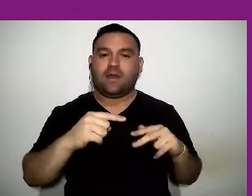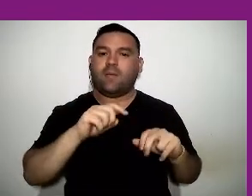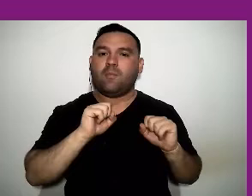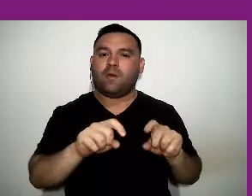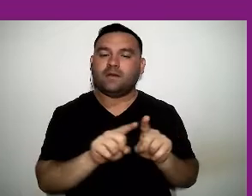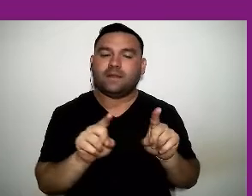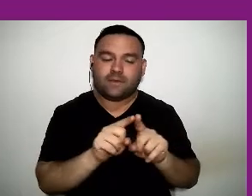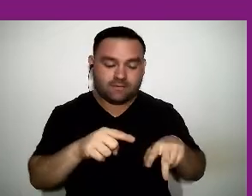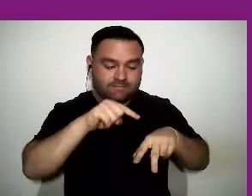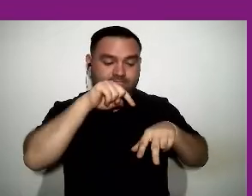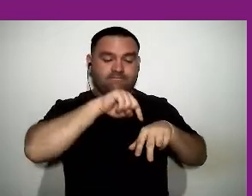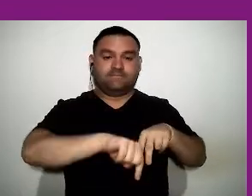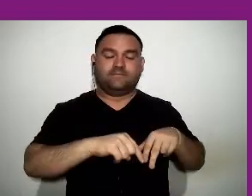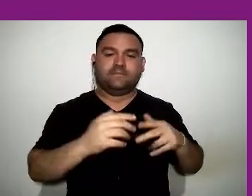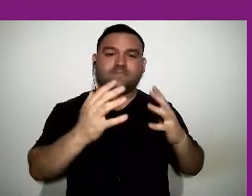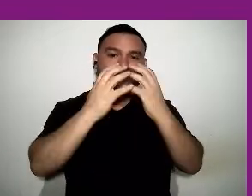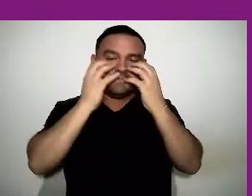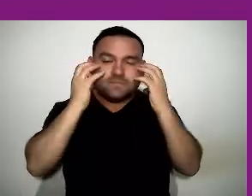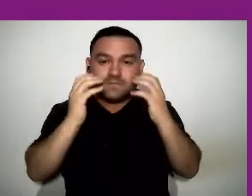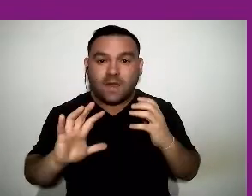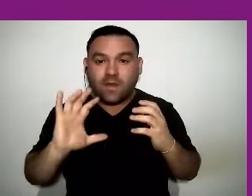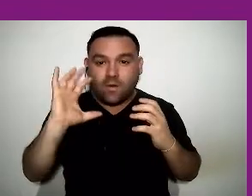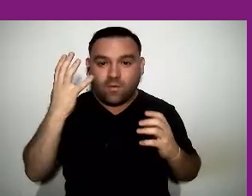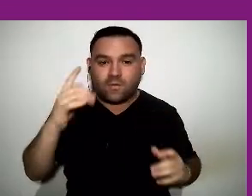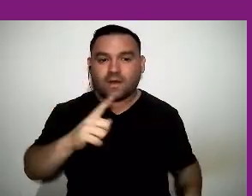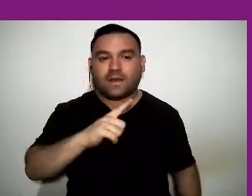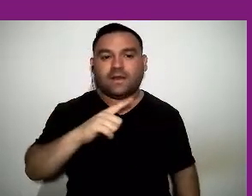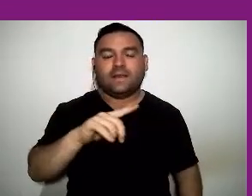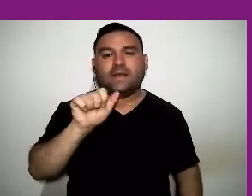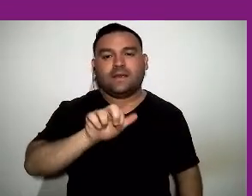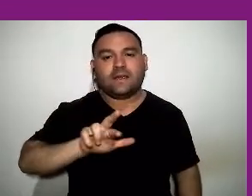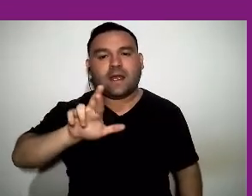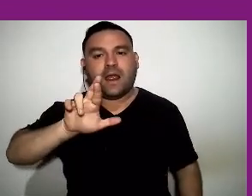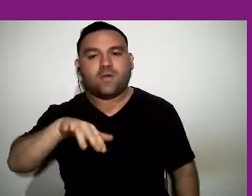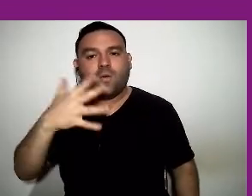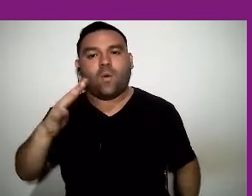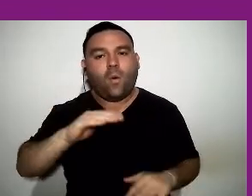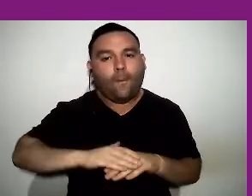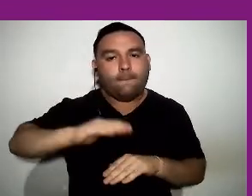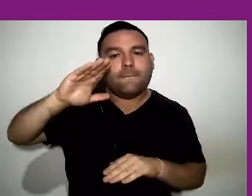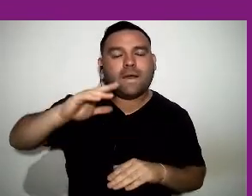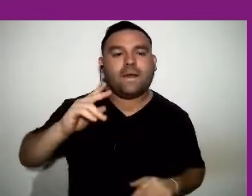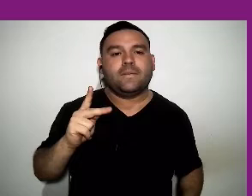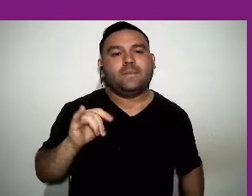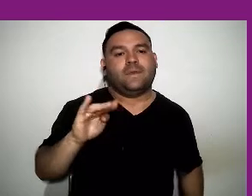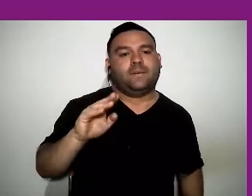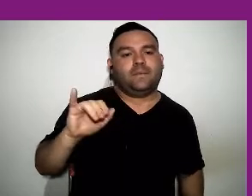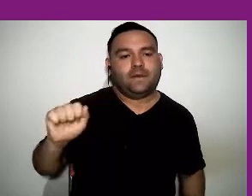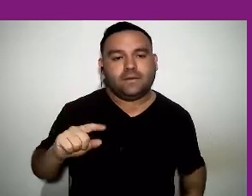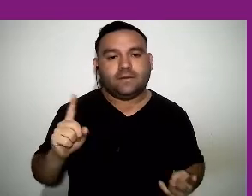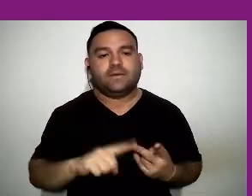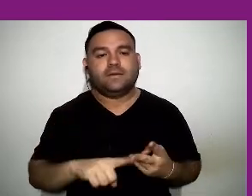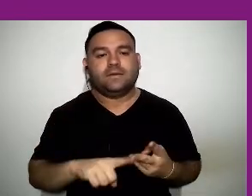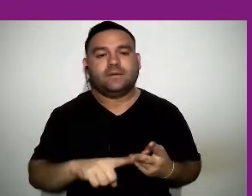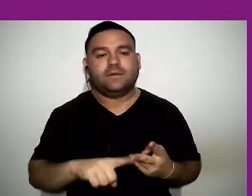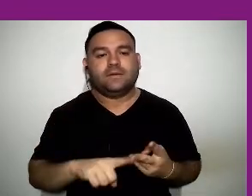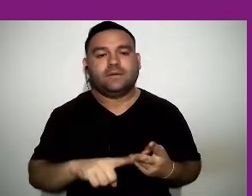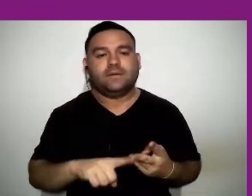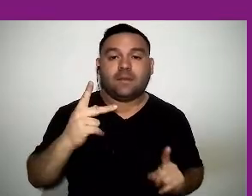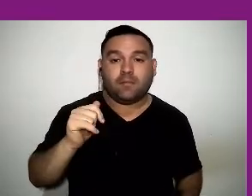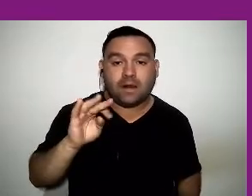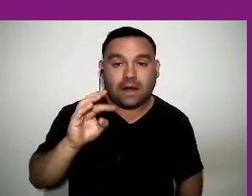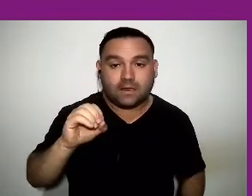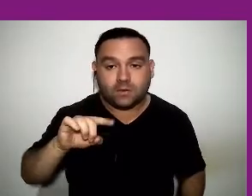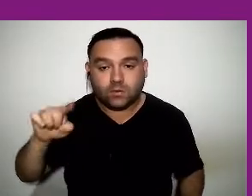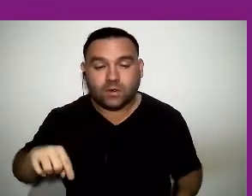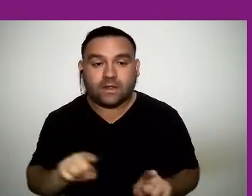Se essa ventilação mecânica ocorresse com um aumento da PIP, aumento de pressão de platô,